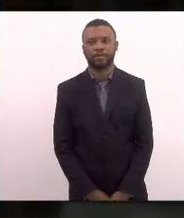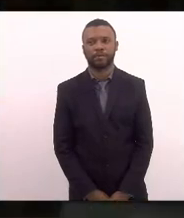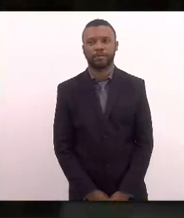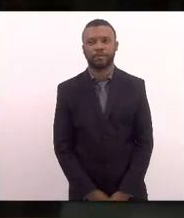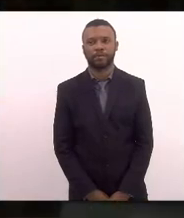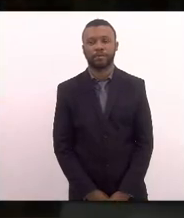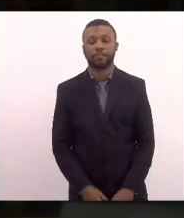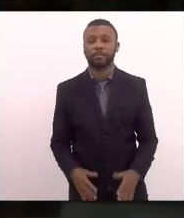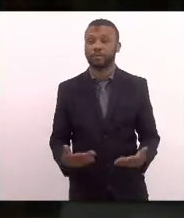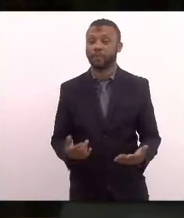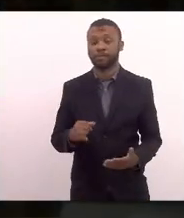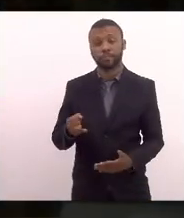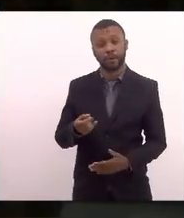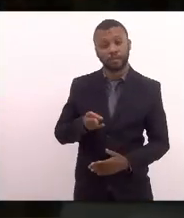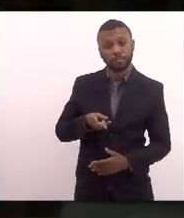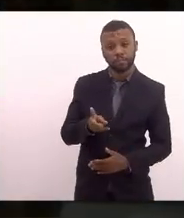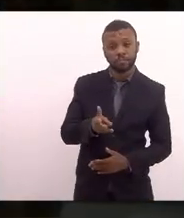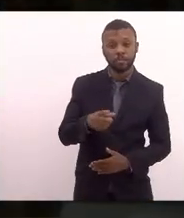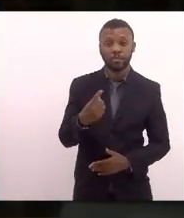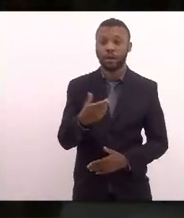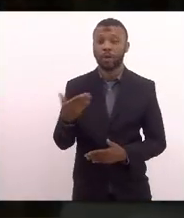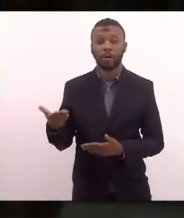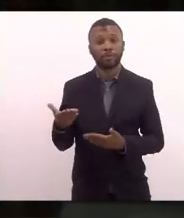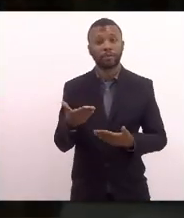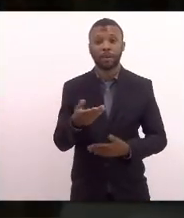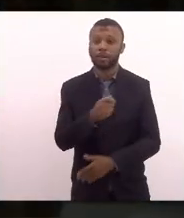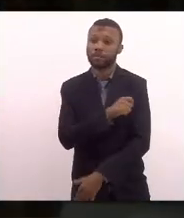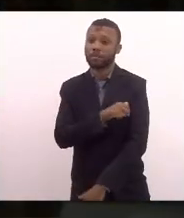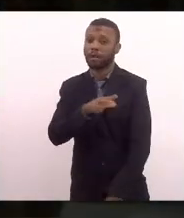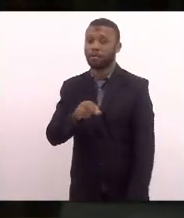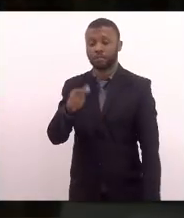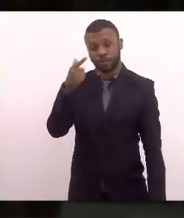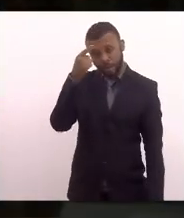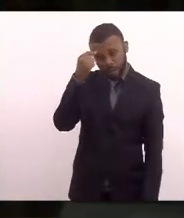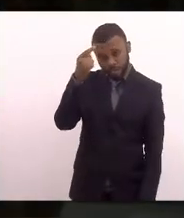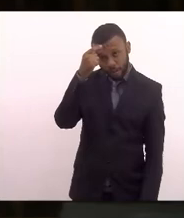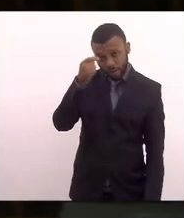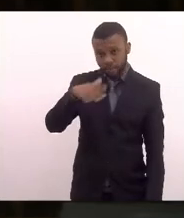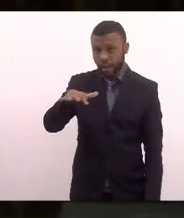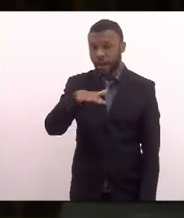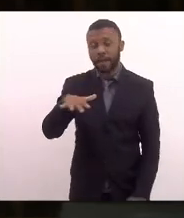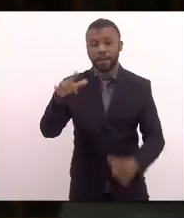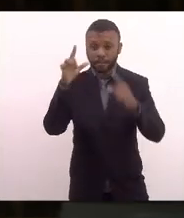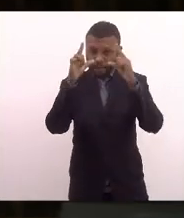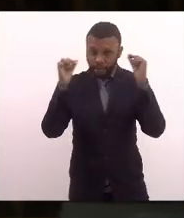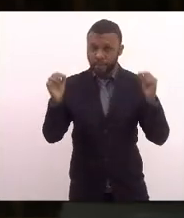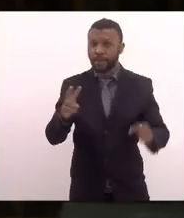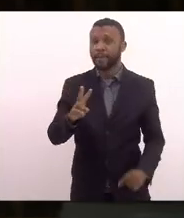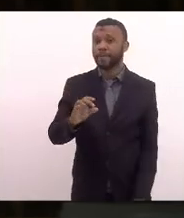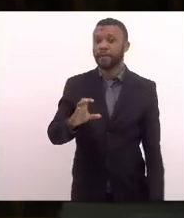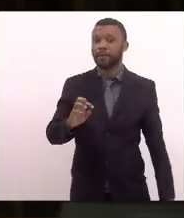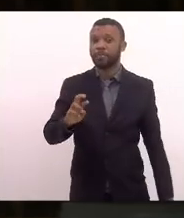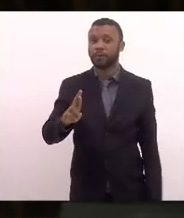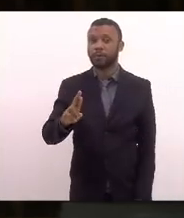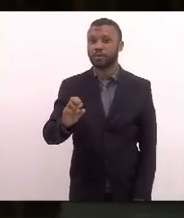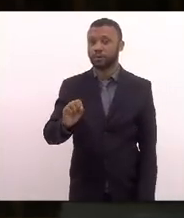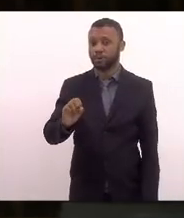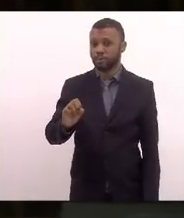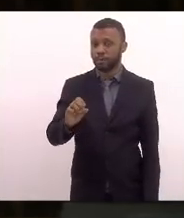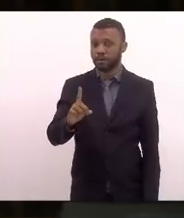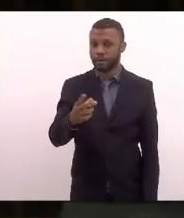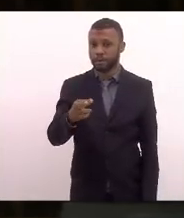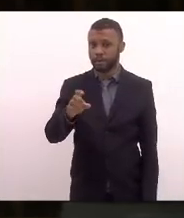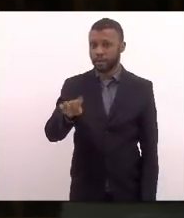Dando continuidade, convidamos o estudante de graduação em enfermagem, Vitor Sodré, neste ato representado